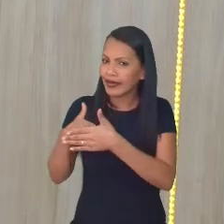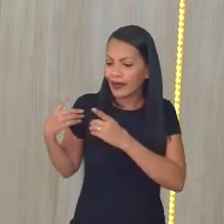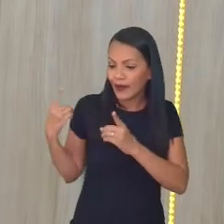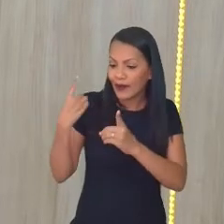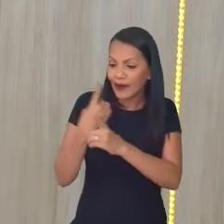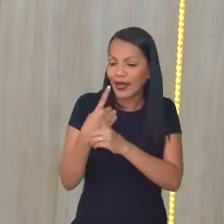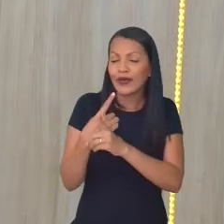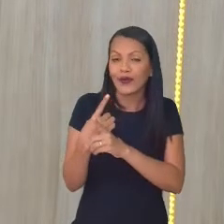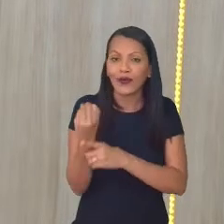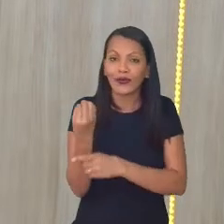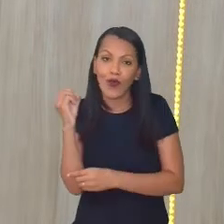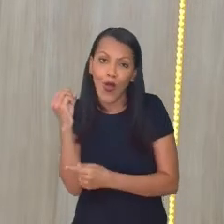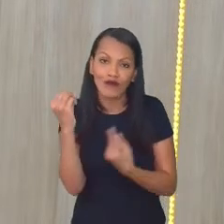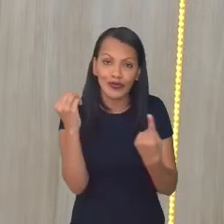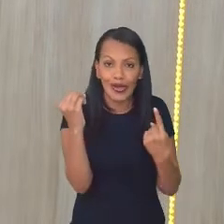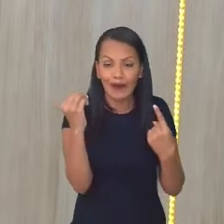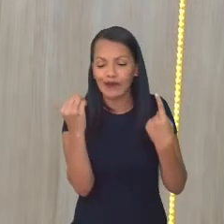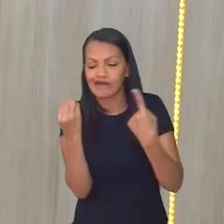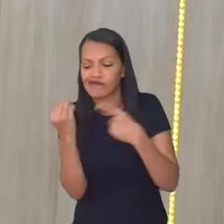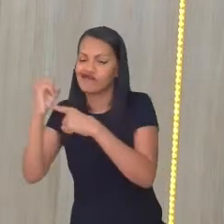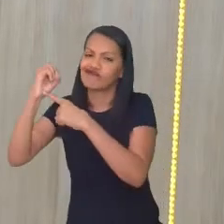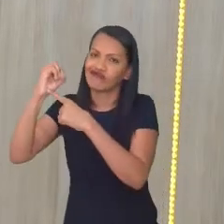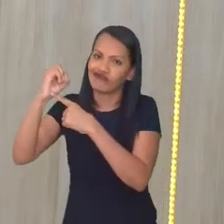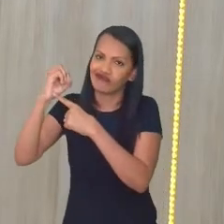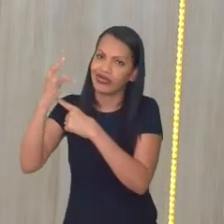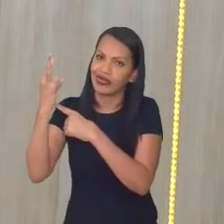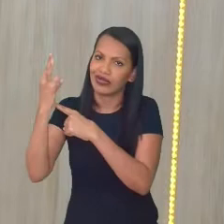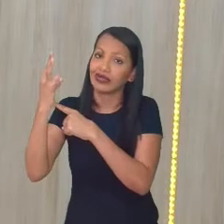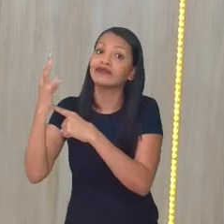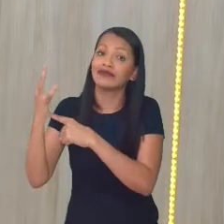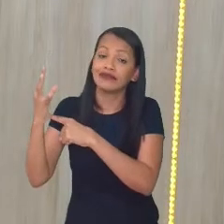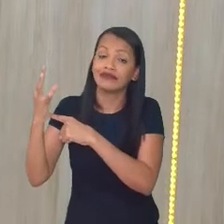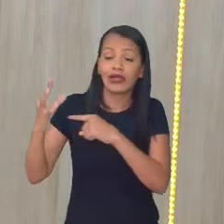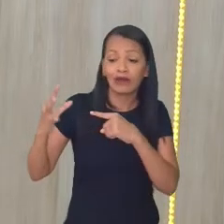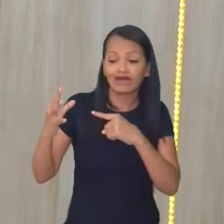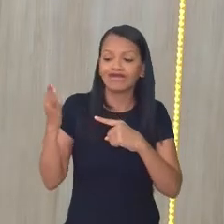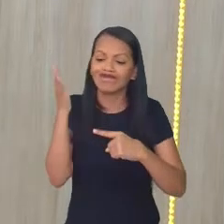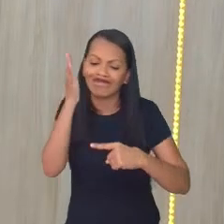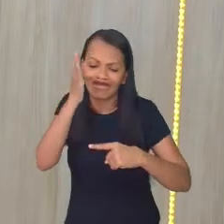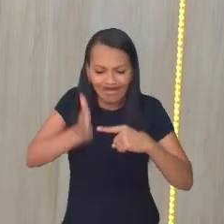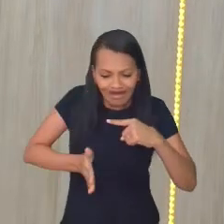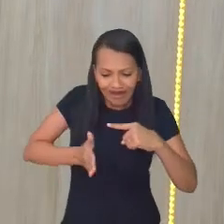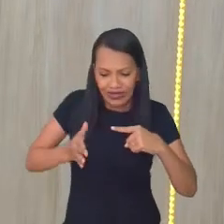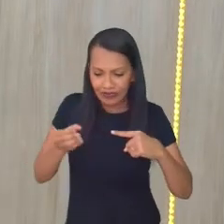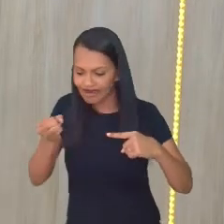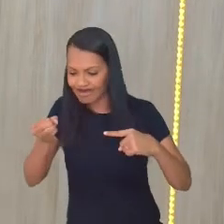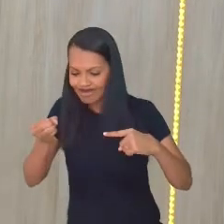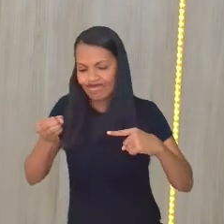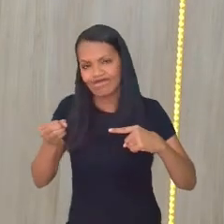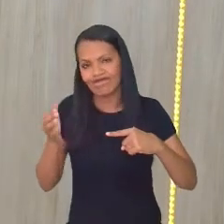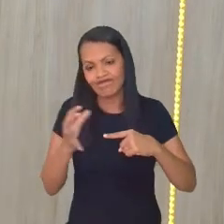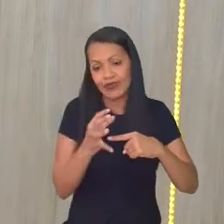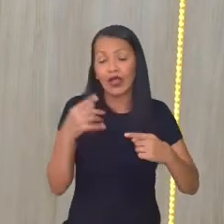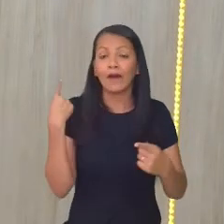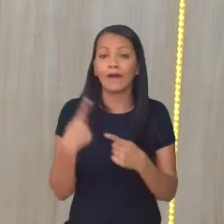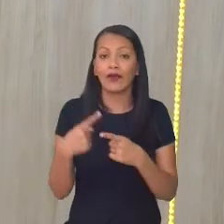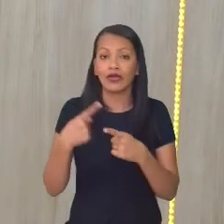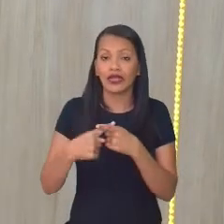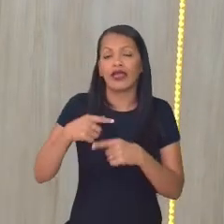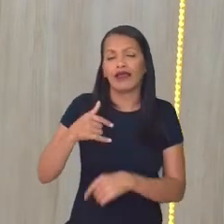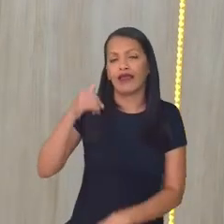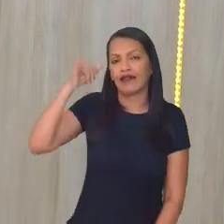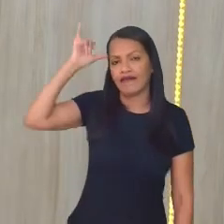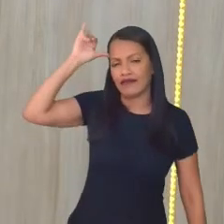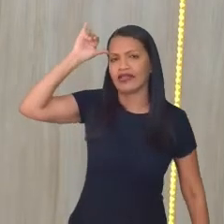do óvulo com o espermatozoide. E uma das principais vantagens, que é o que eu disse a vocês, é porque protege